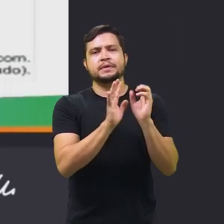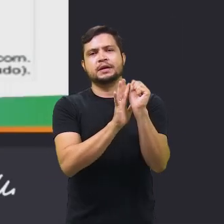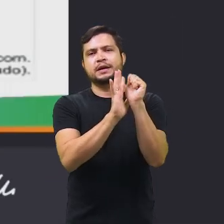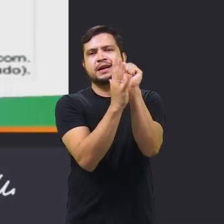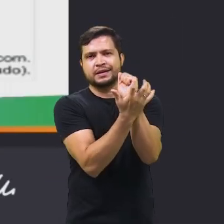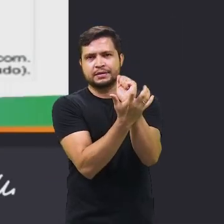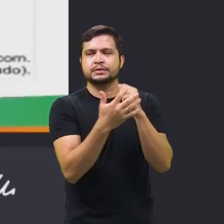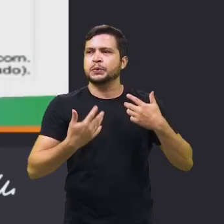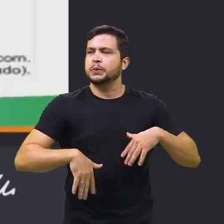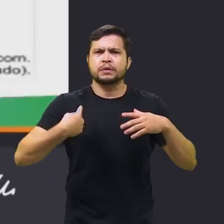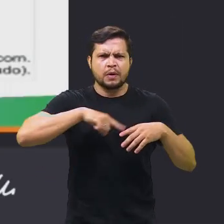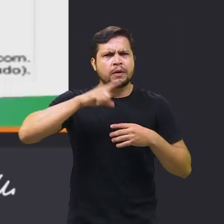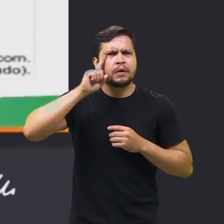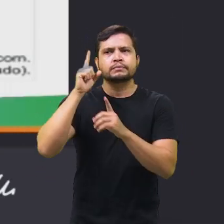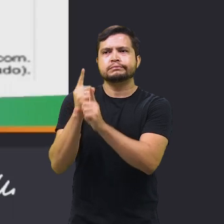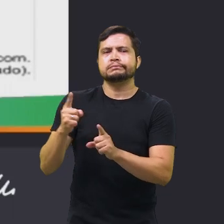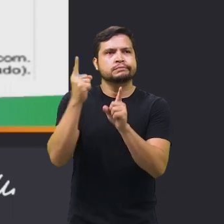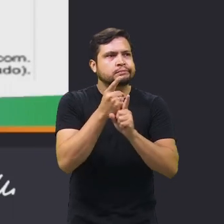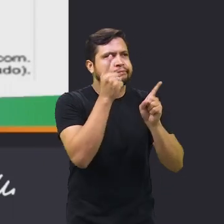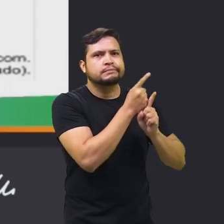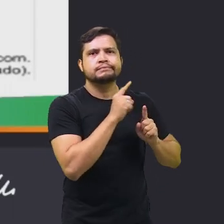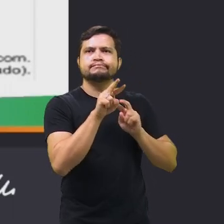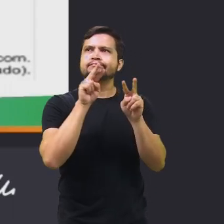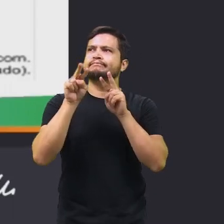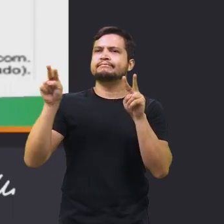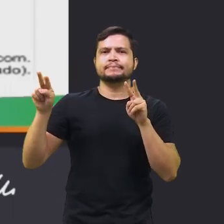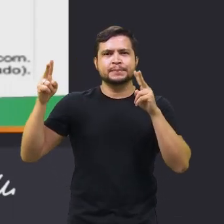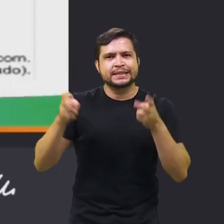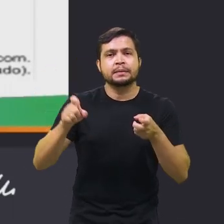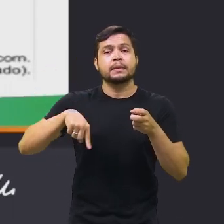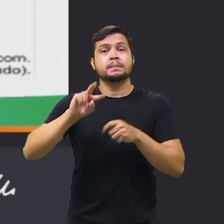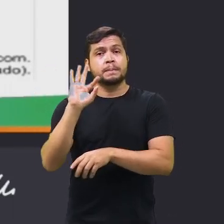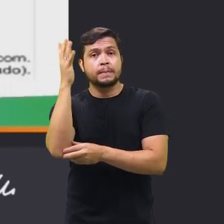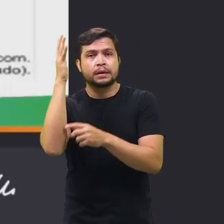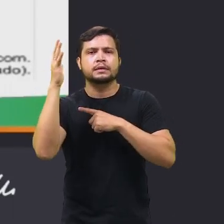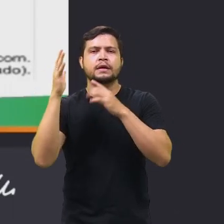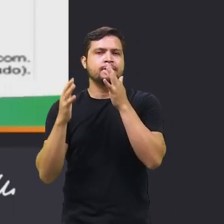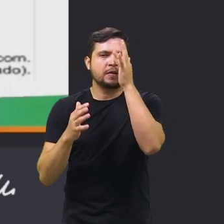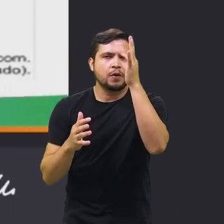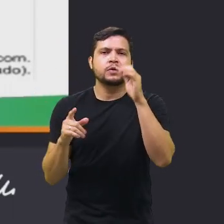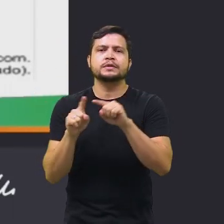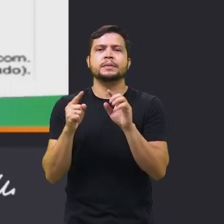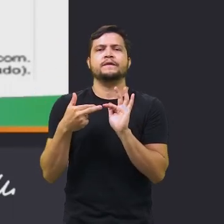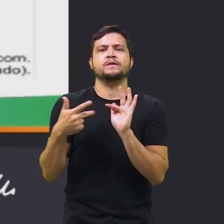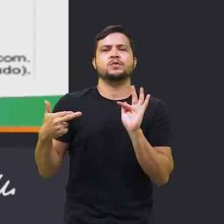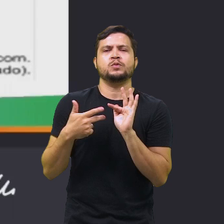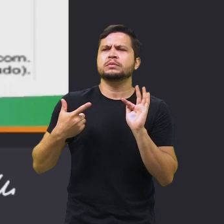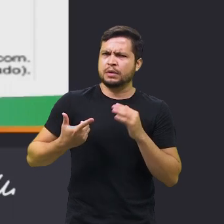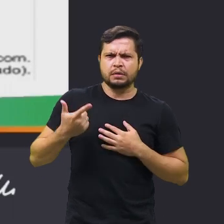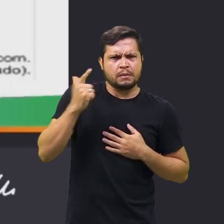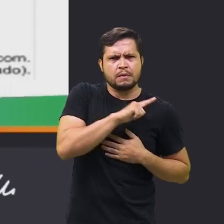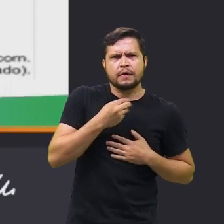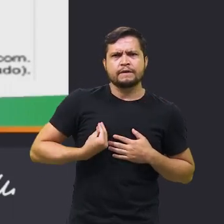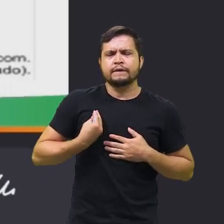gente está em contato com ele todos os dias. São essas plantas que têm flores e frutos, né, e que sobrevivem aí nos